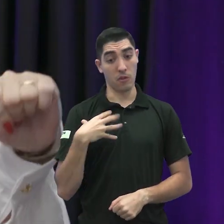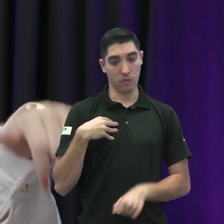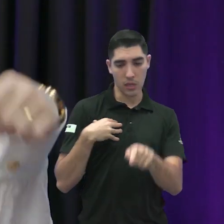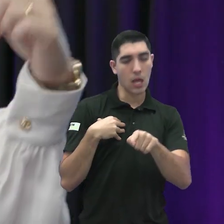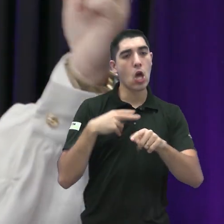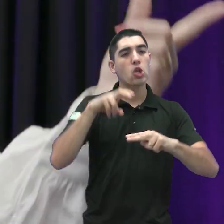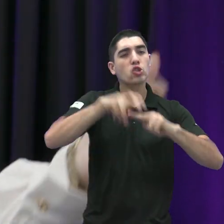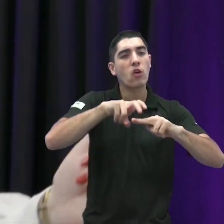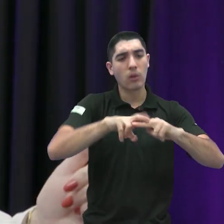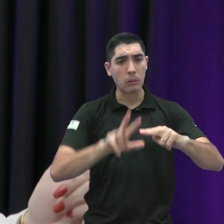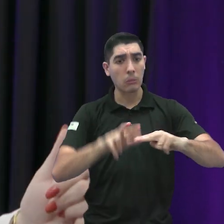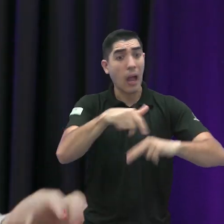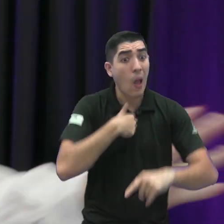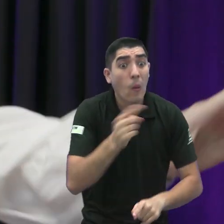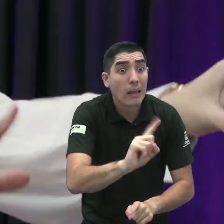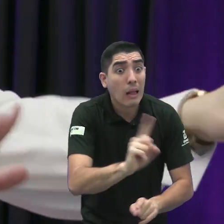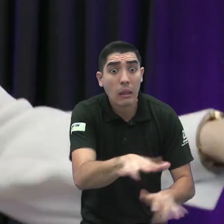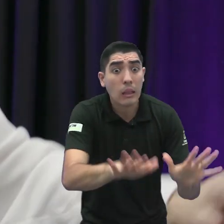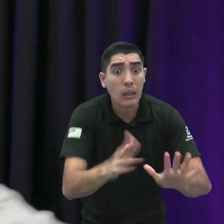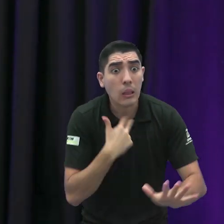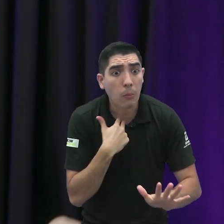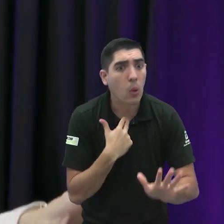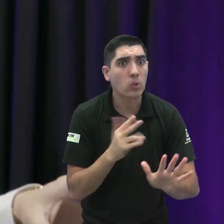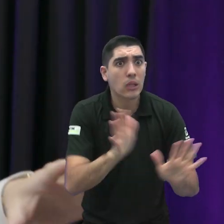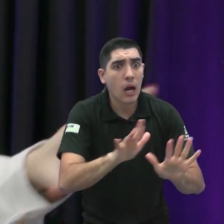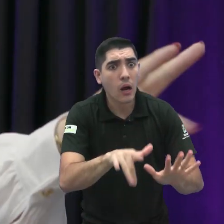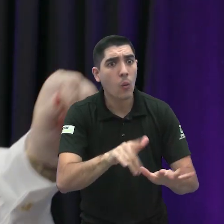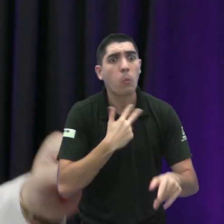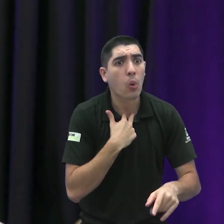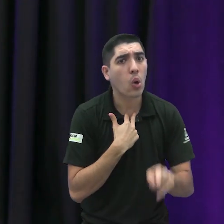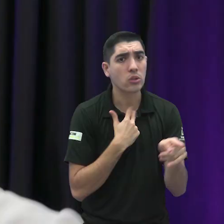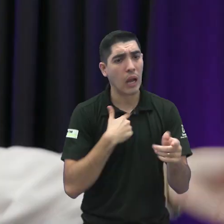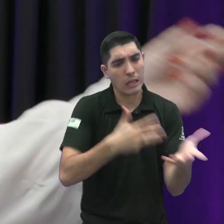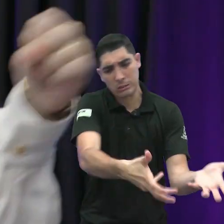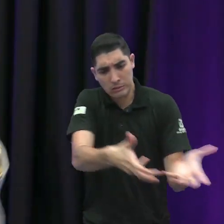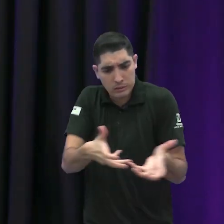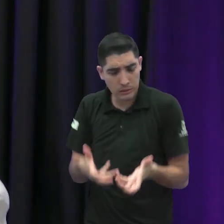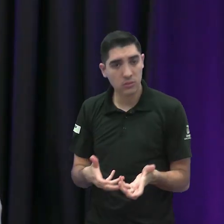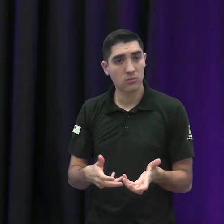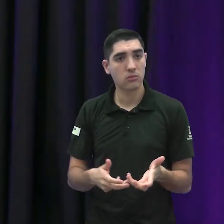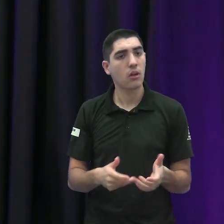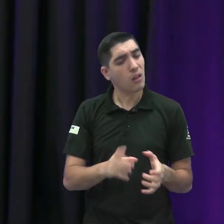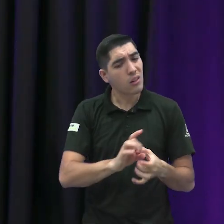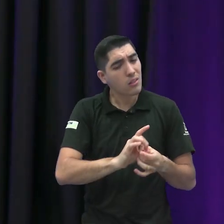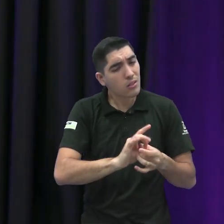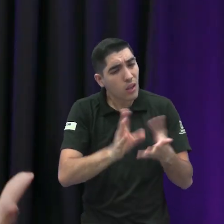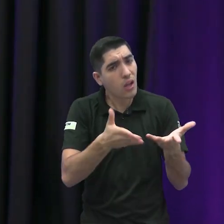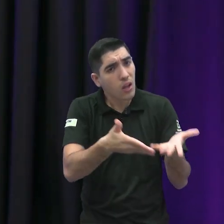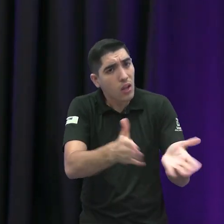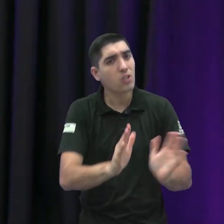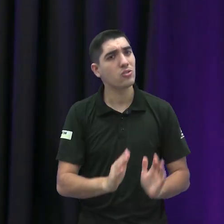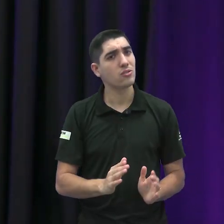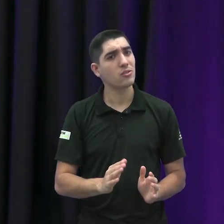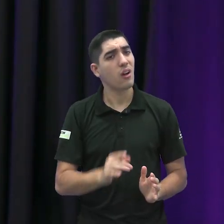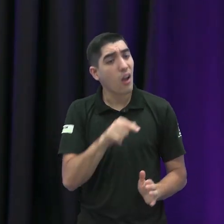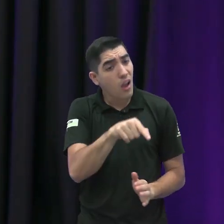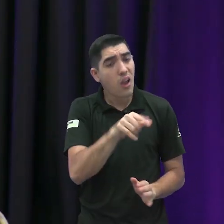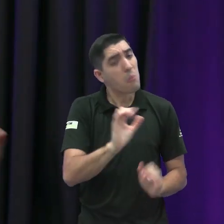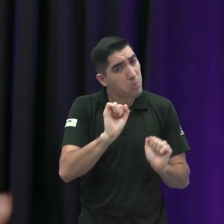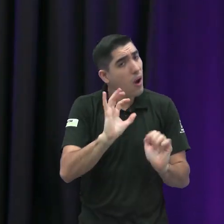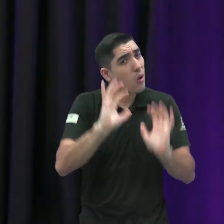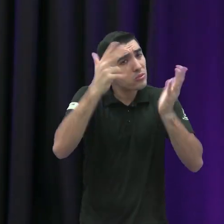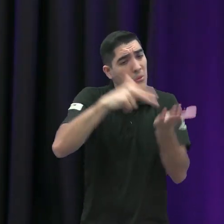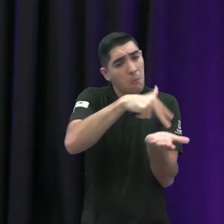filho pulando do sofá e eu, não sobe aí, e eu tiro, e eu não permito que essa